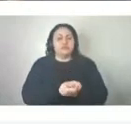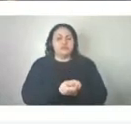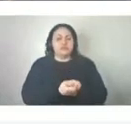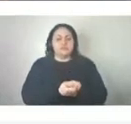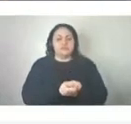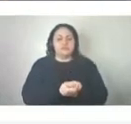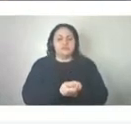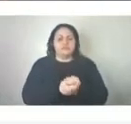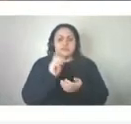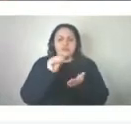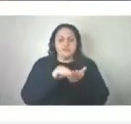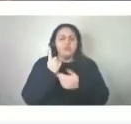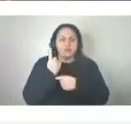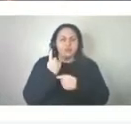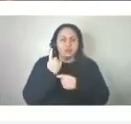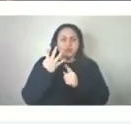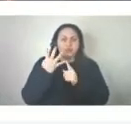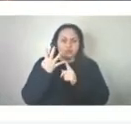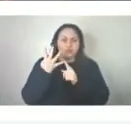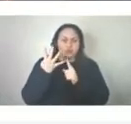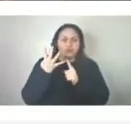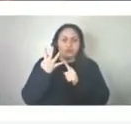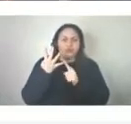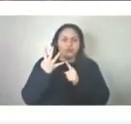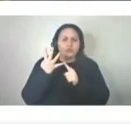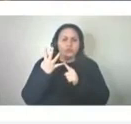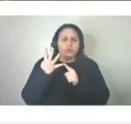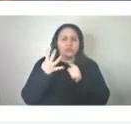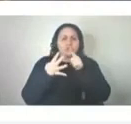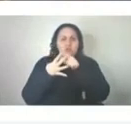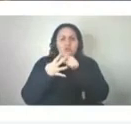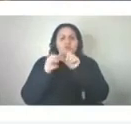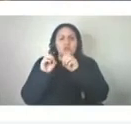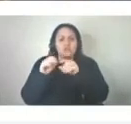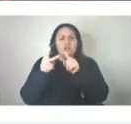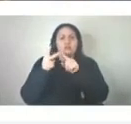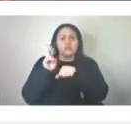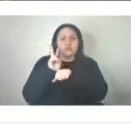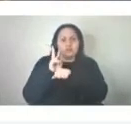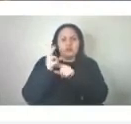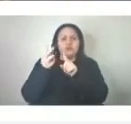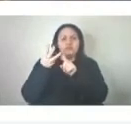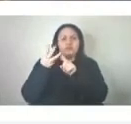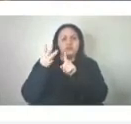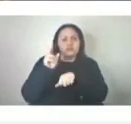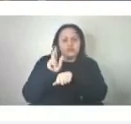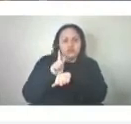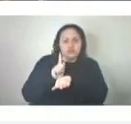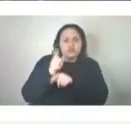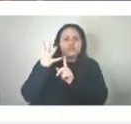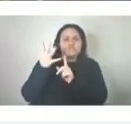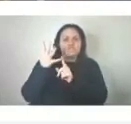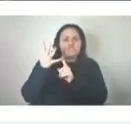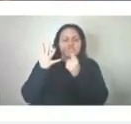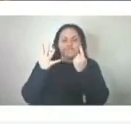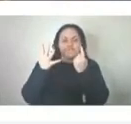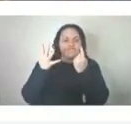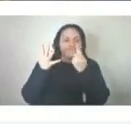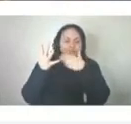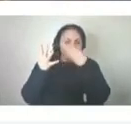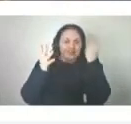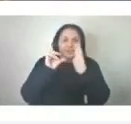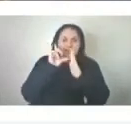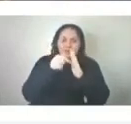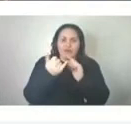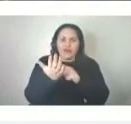tá faltando um, né? Ensino, cuidado, ensino, gestão. Estamos esquecendo de um, gente. Depois me ajuda aí